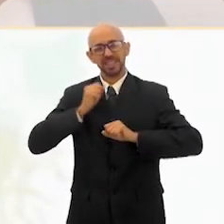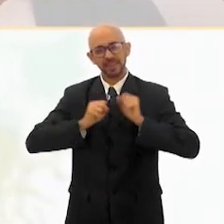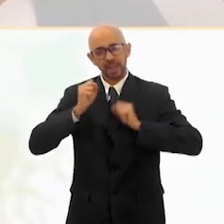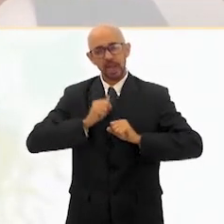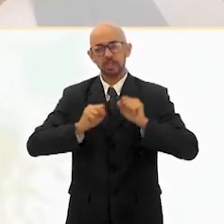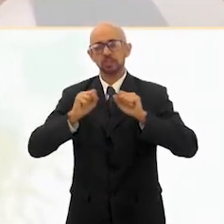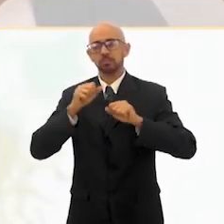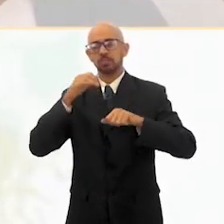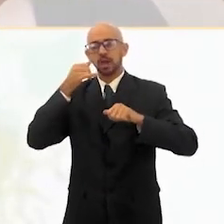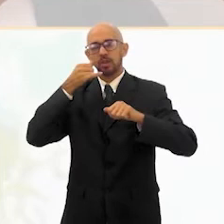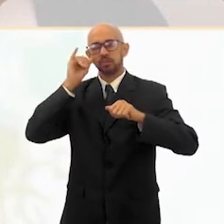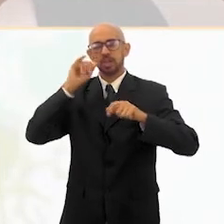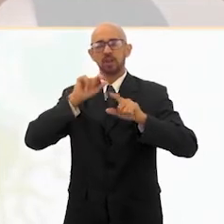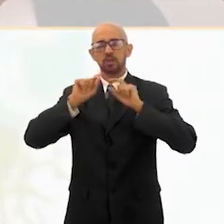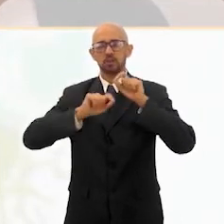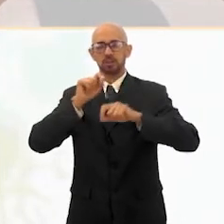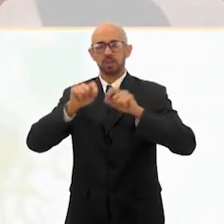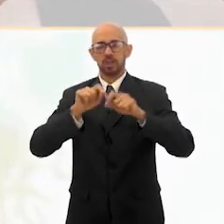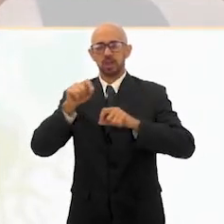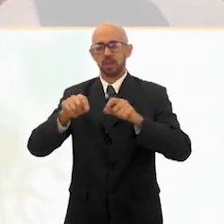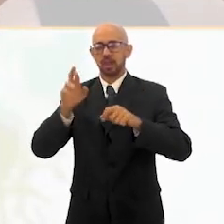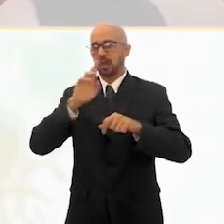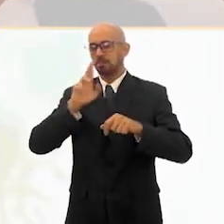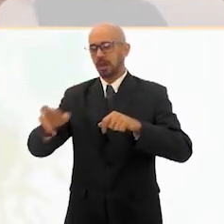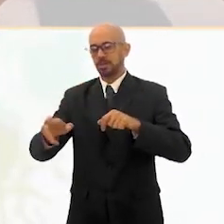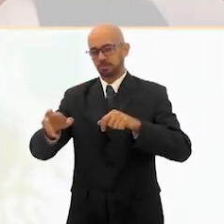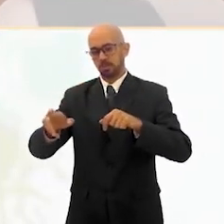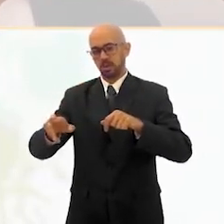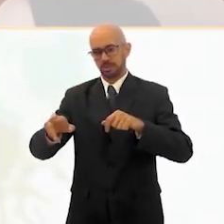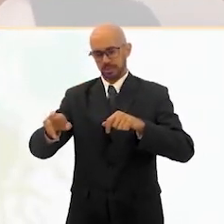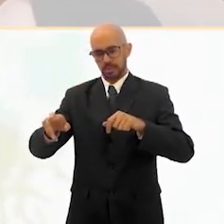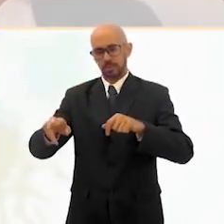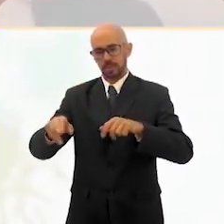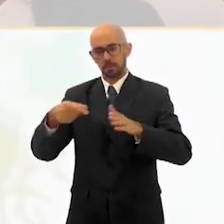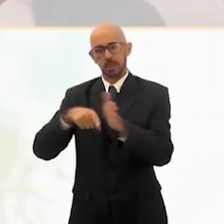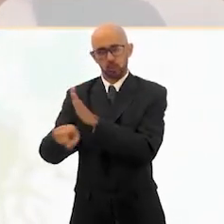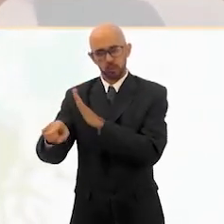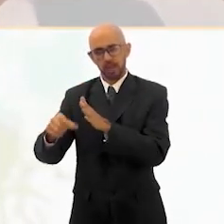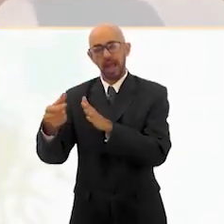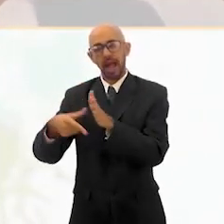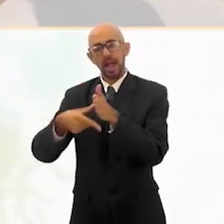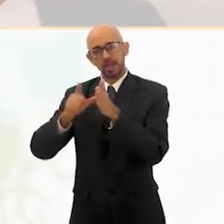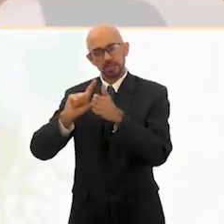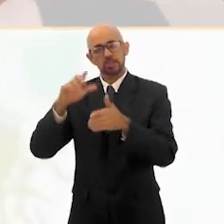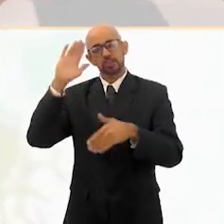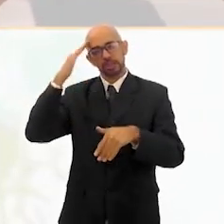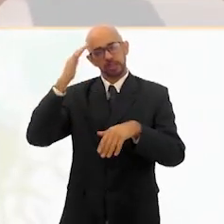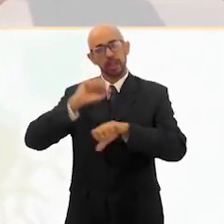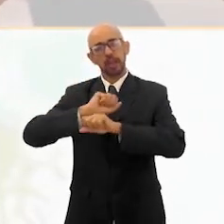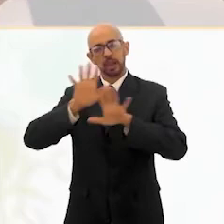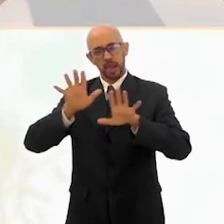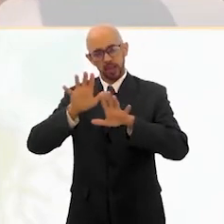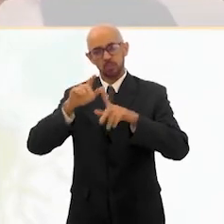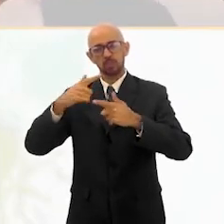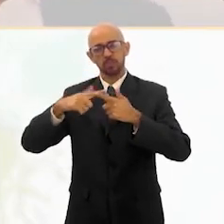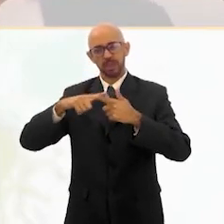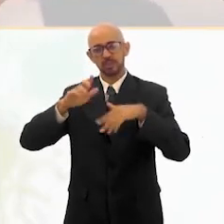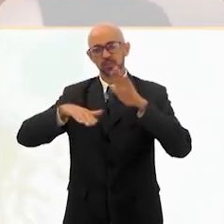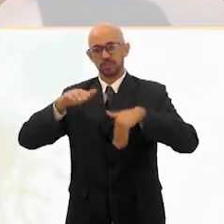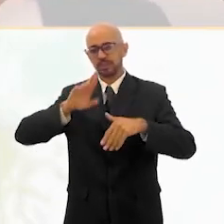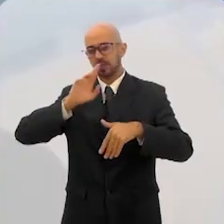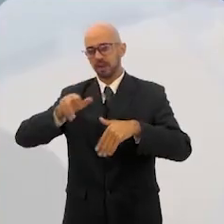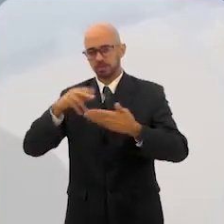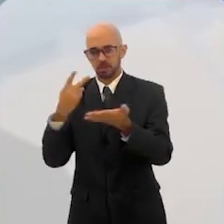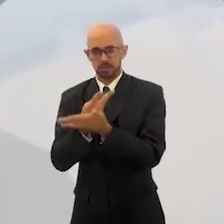não ter, para não querer responder a pergunta sem entender exatamente qual era a pergunta, né? Porque senão você respondia erradamente.